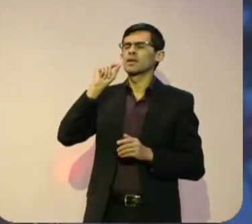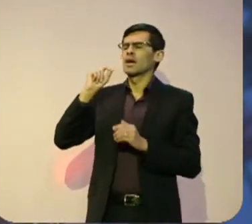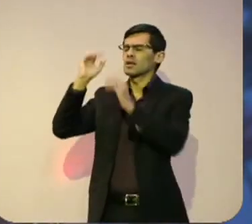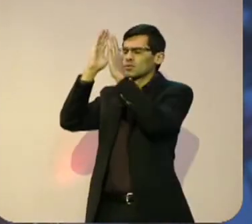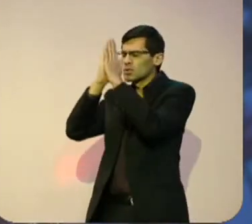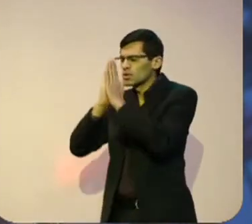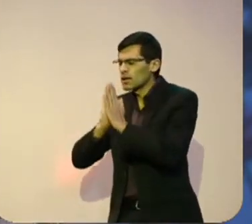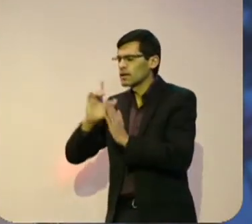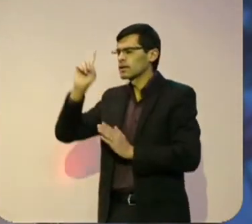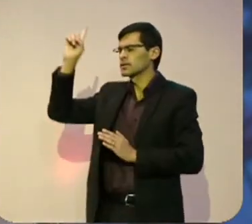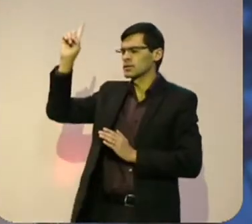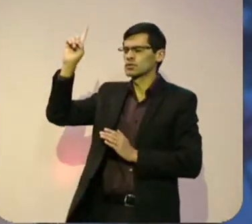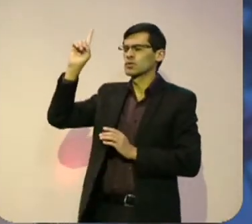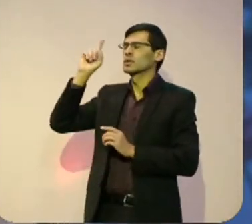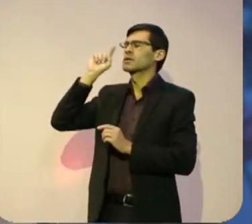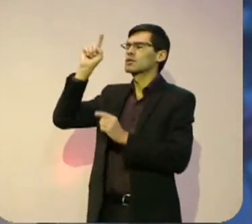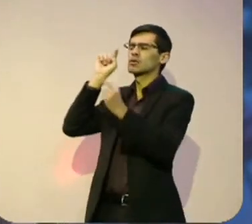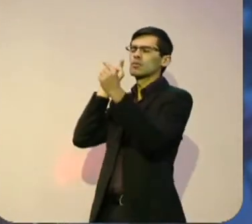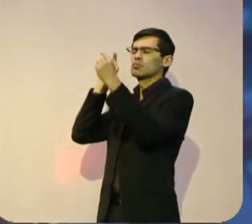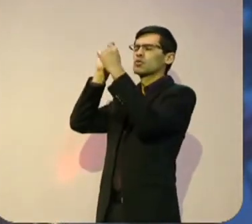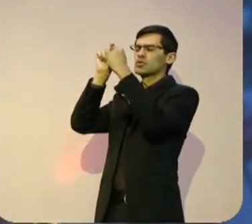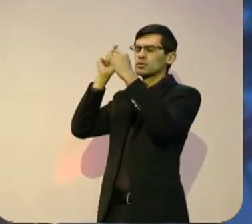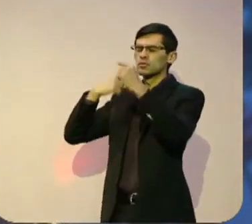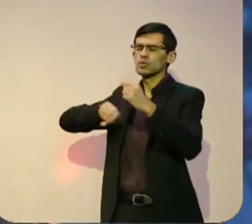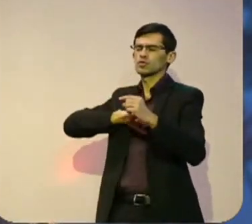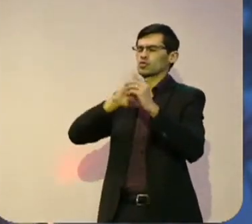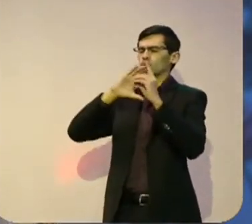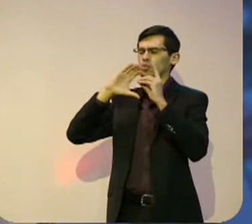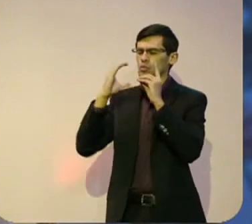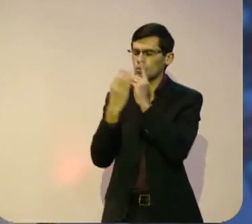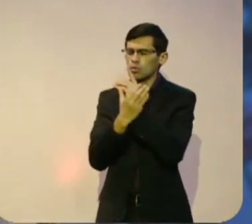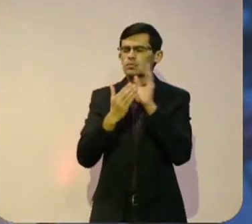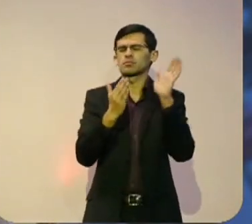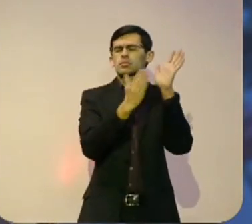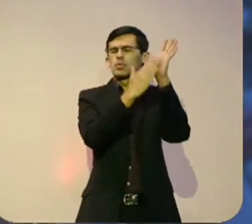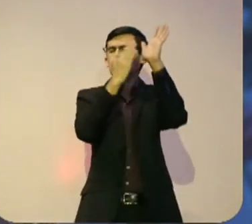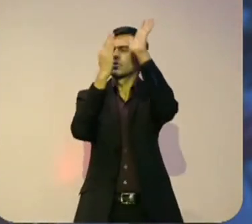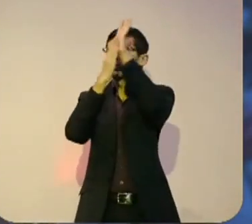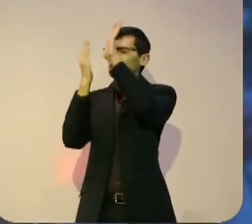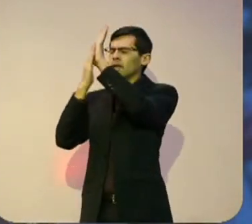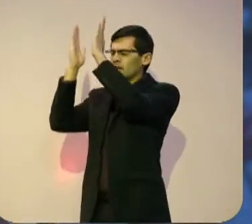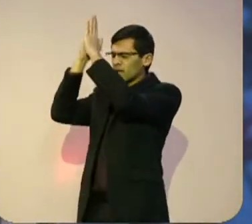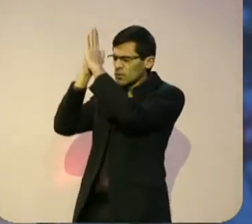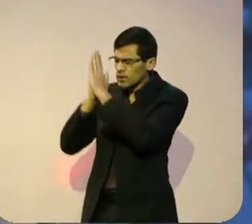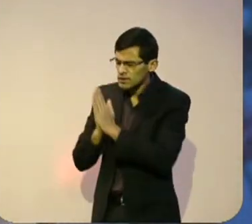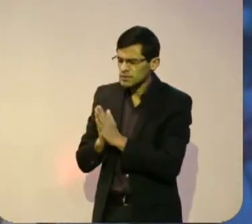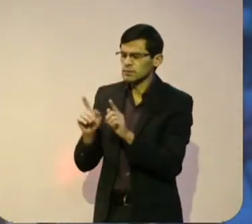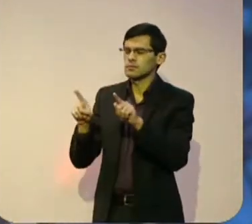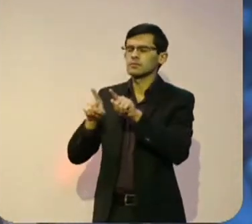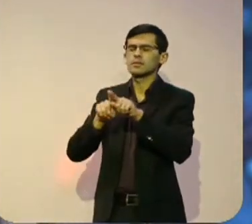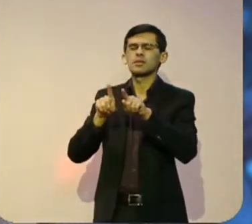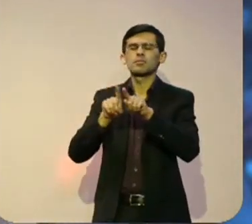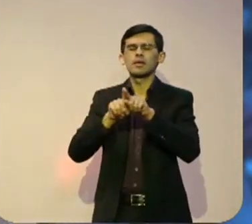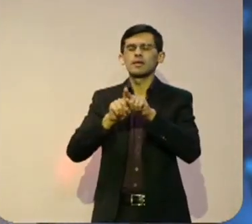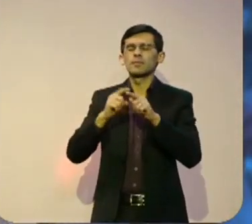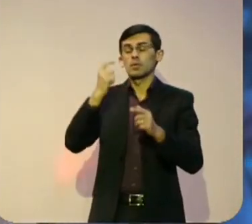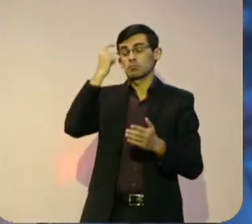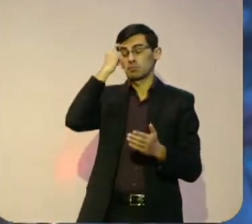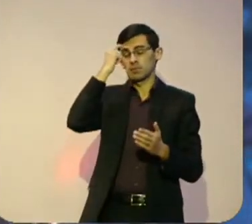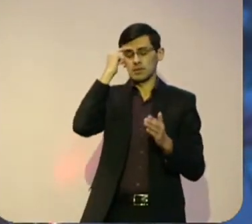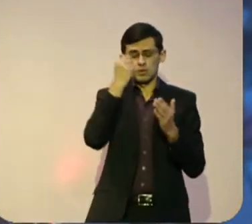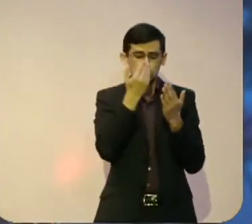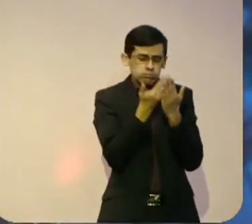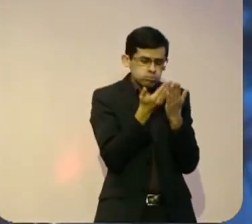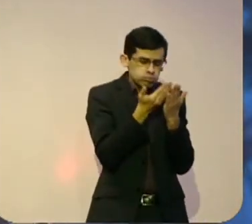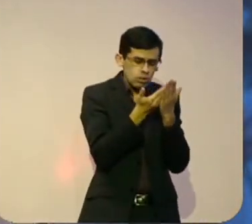causa, Senhor. O Senhor é o motivo da reunião, do nosso louvor, da nossa adoração e também da meditação na